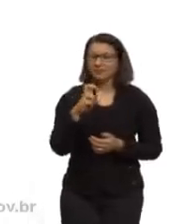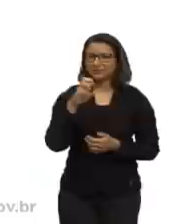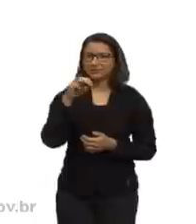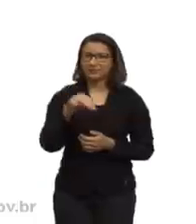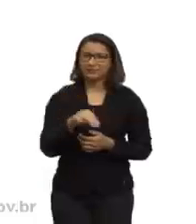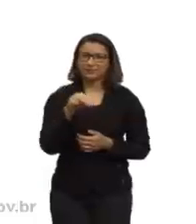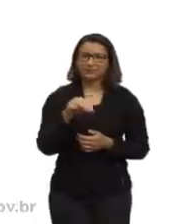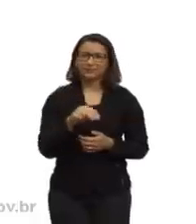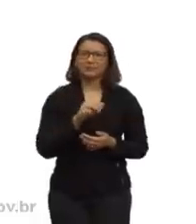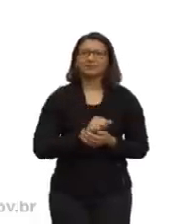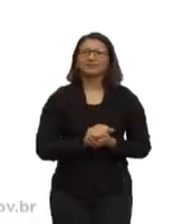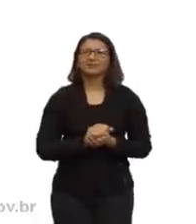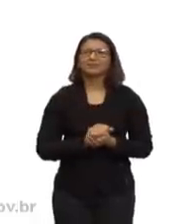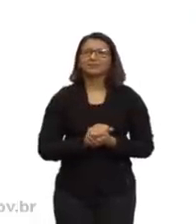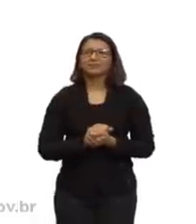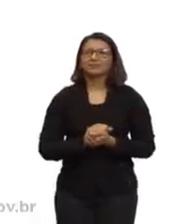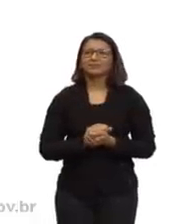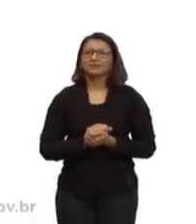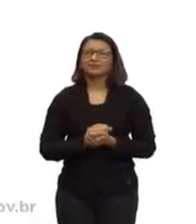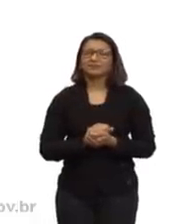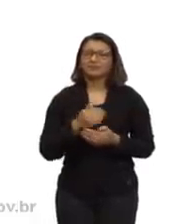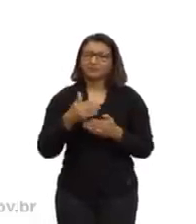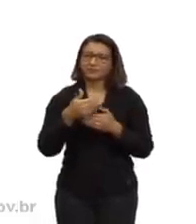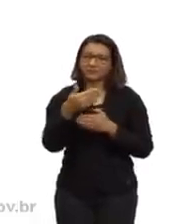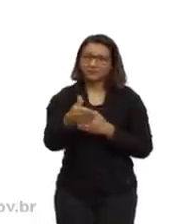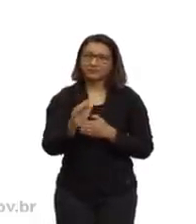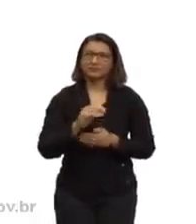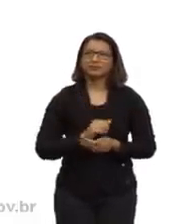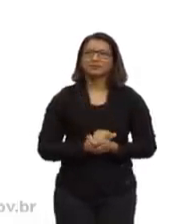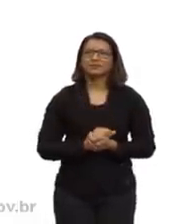7. E nós vamos para a próxima situação.